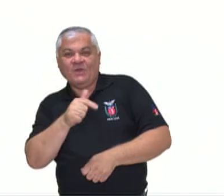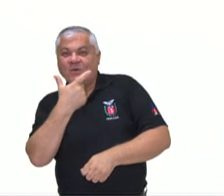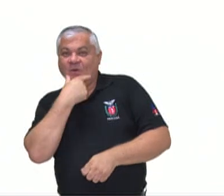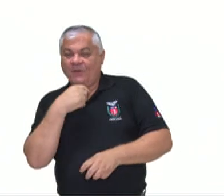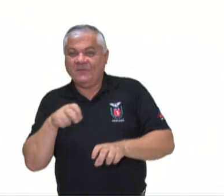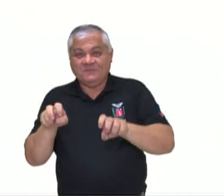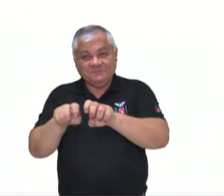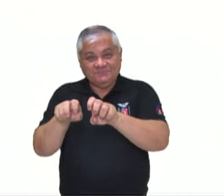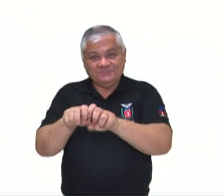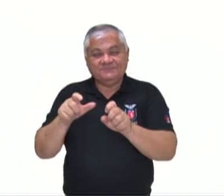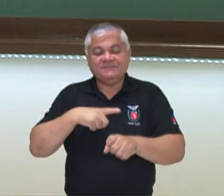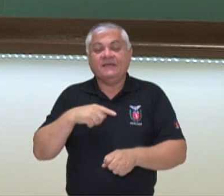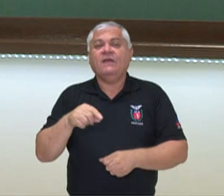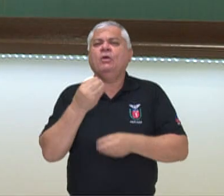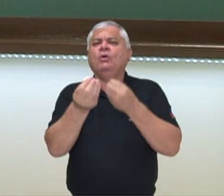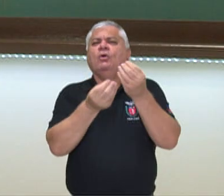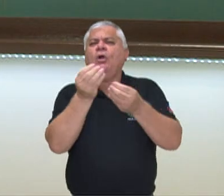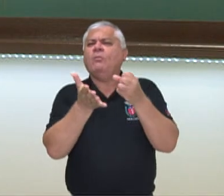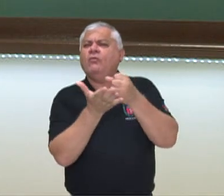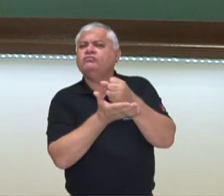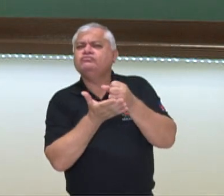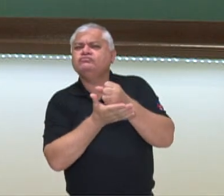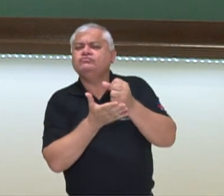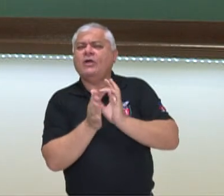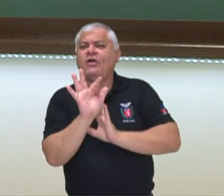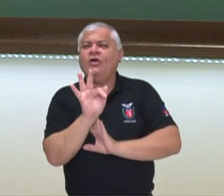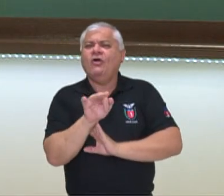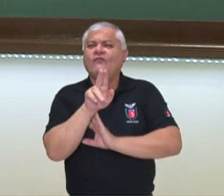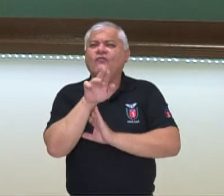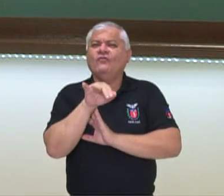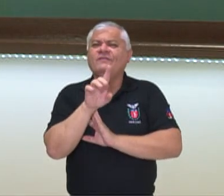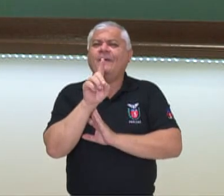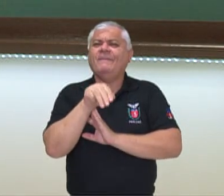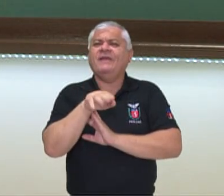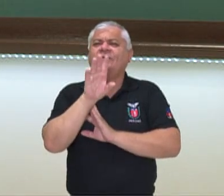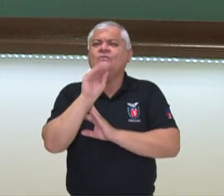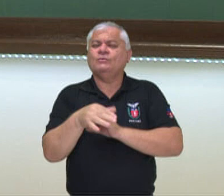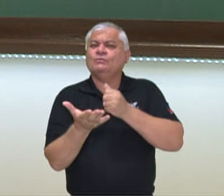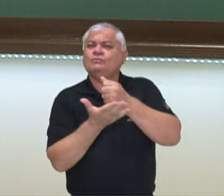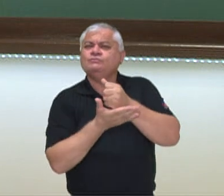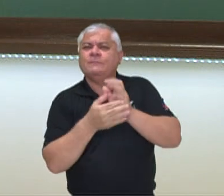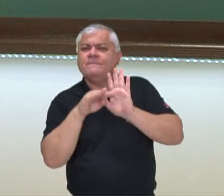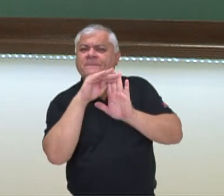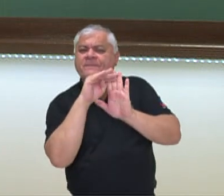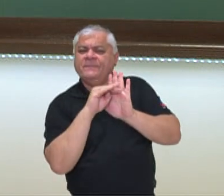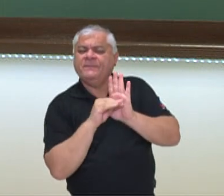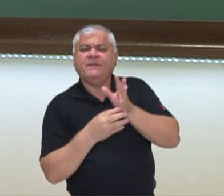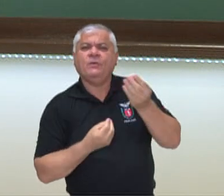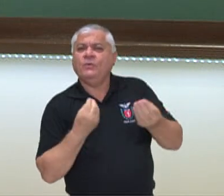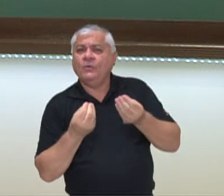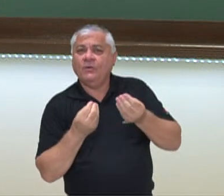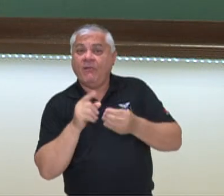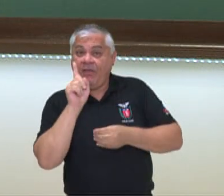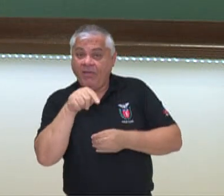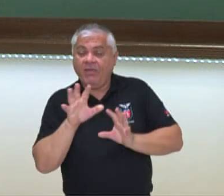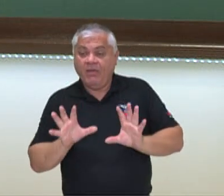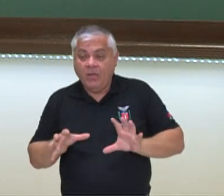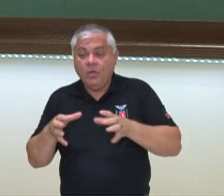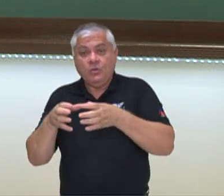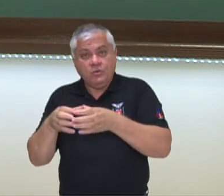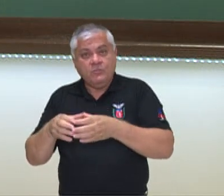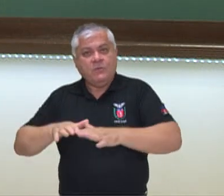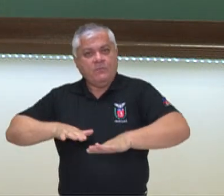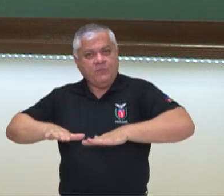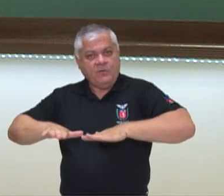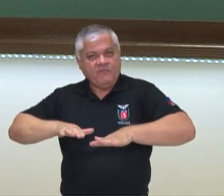fundamentos? Primeiro vamos entender o que são fundamentos num esporte de invasão. Os fundamentos são um grupo de